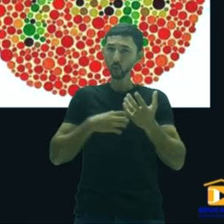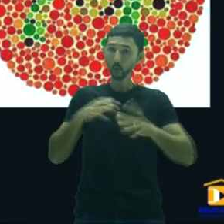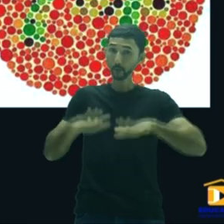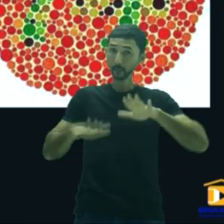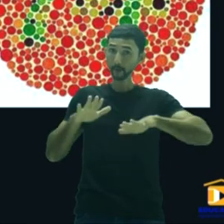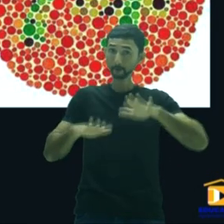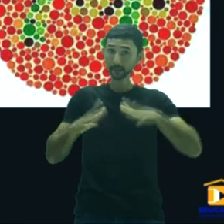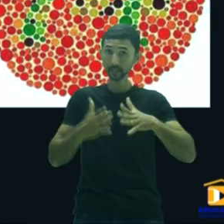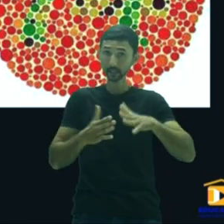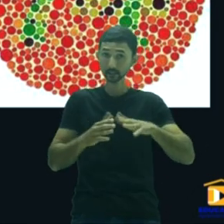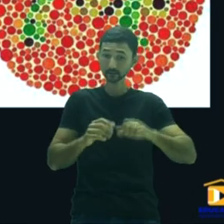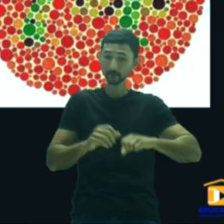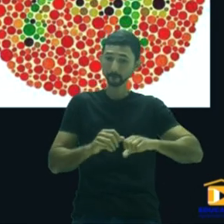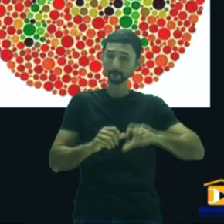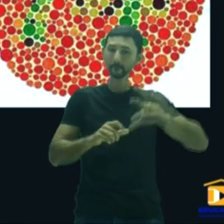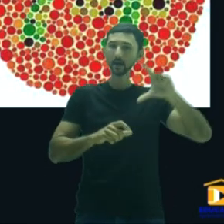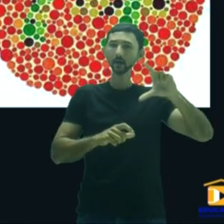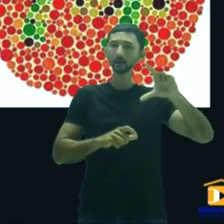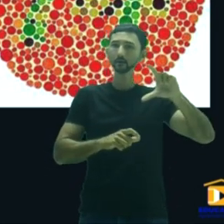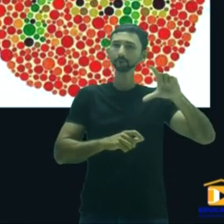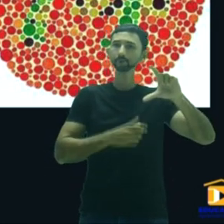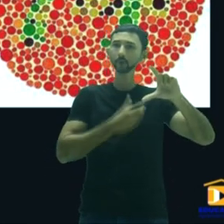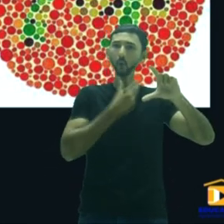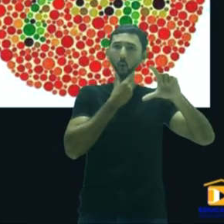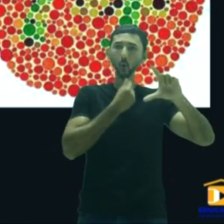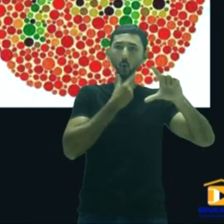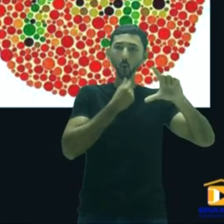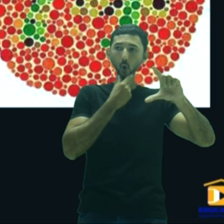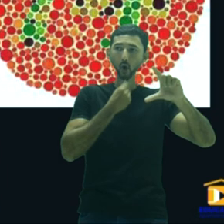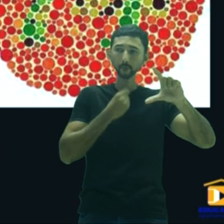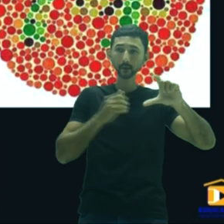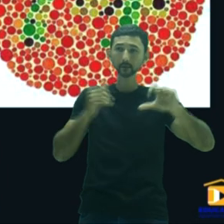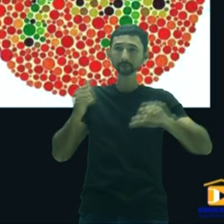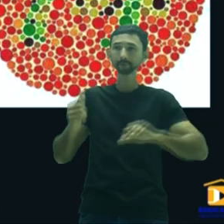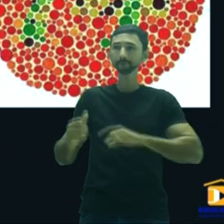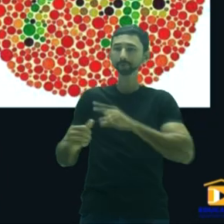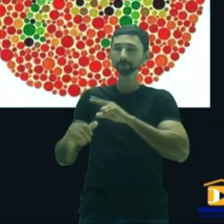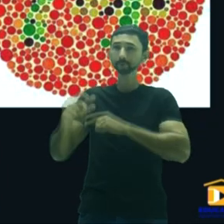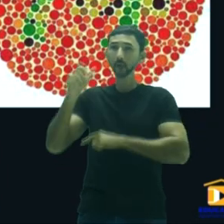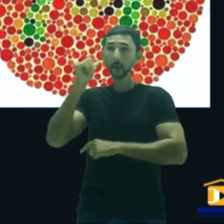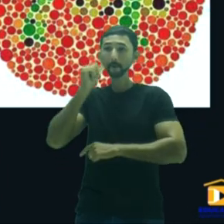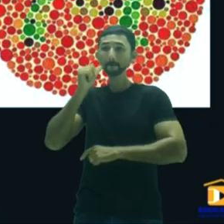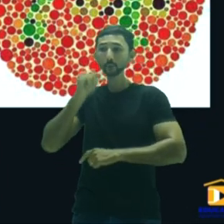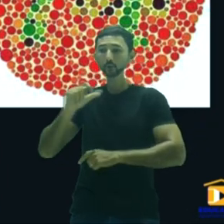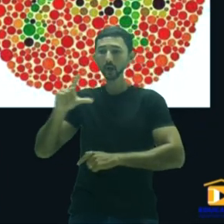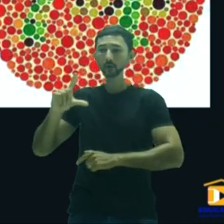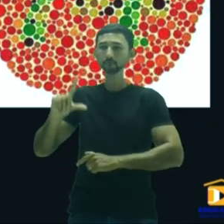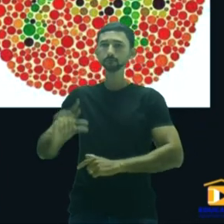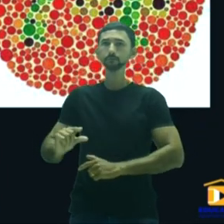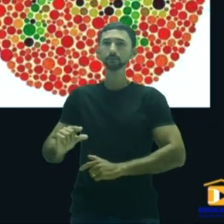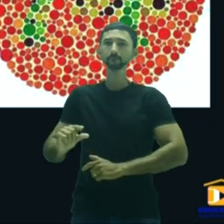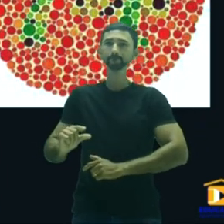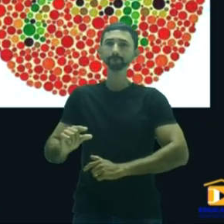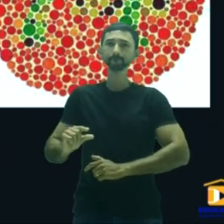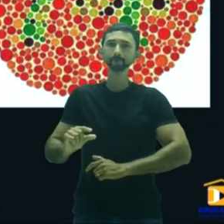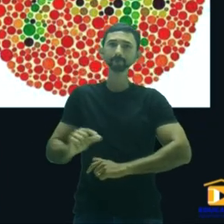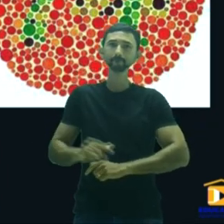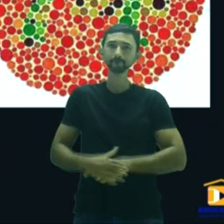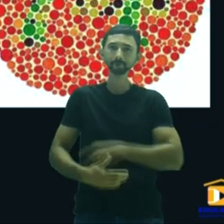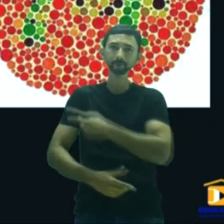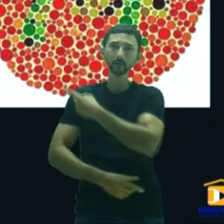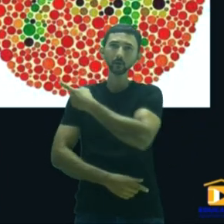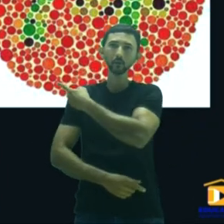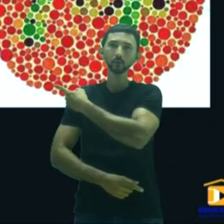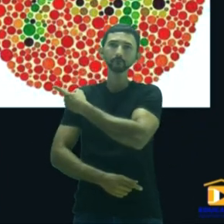maior em homens do que em mulheres, tratando-se aqui desses dois casos,